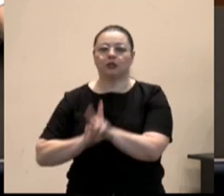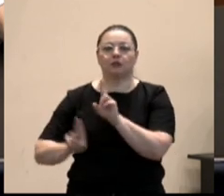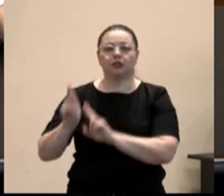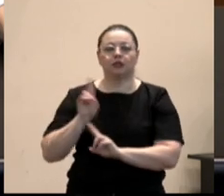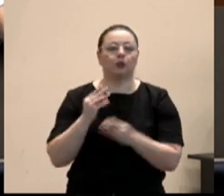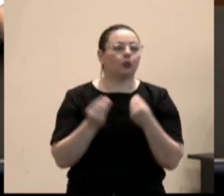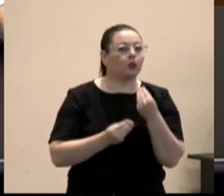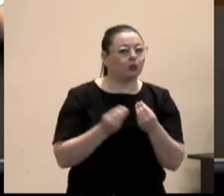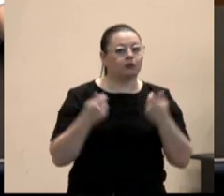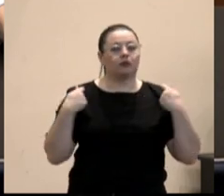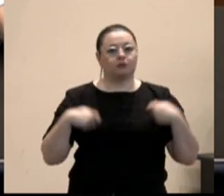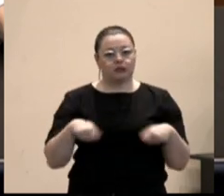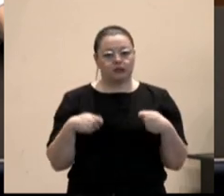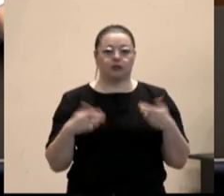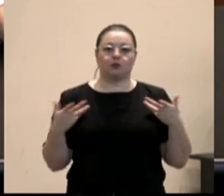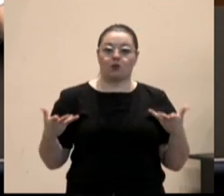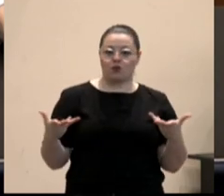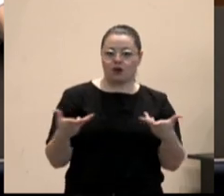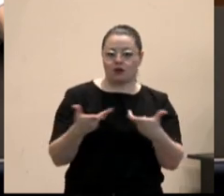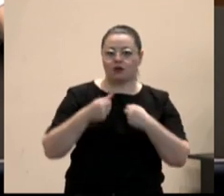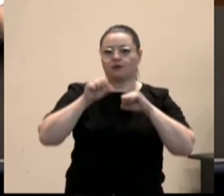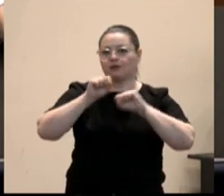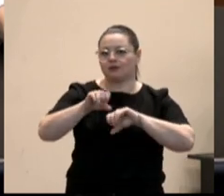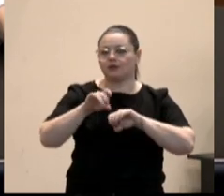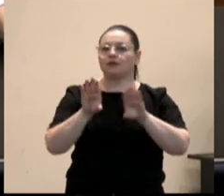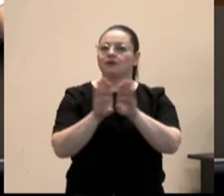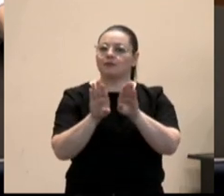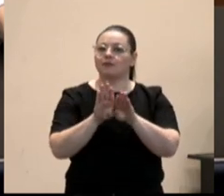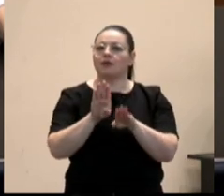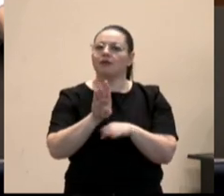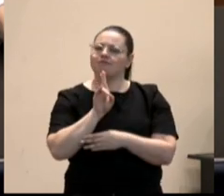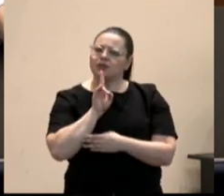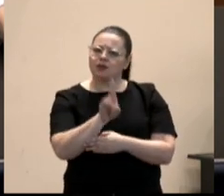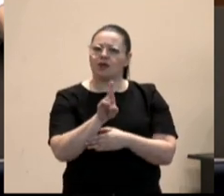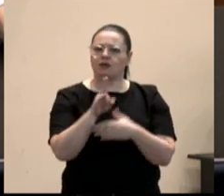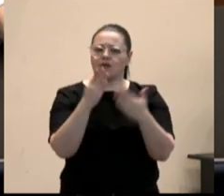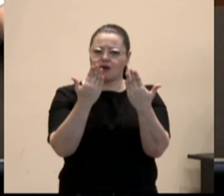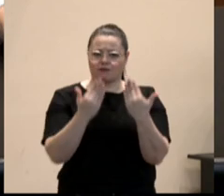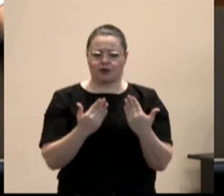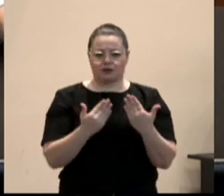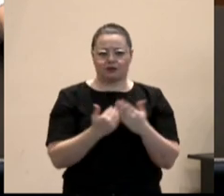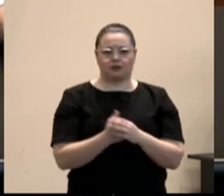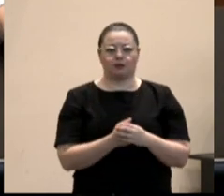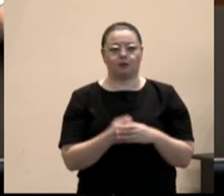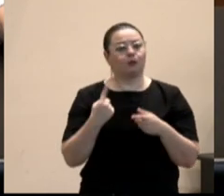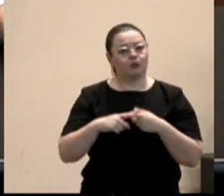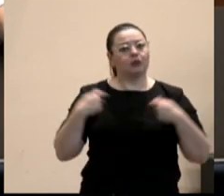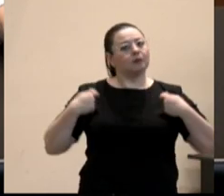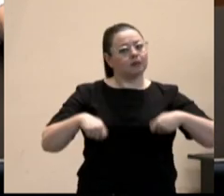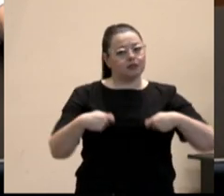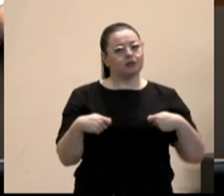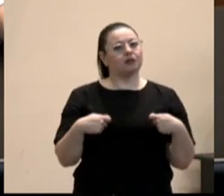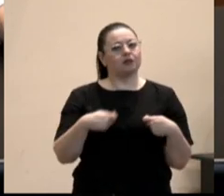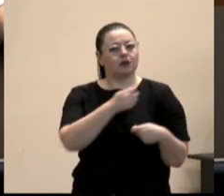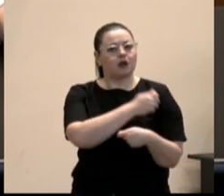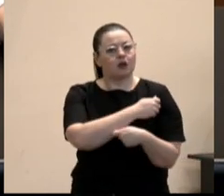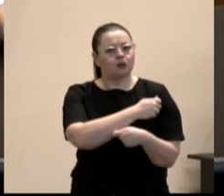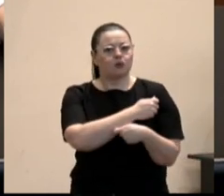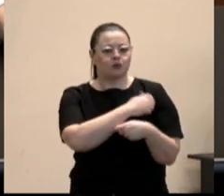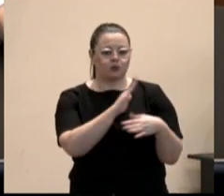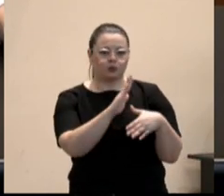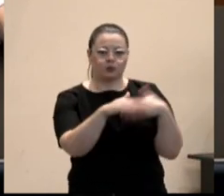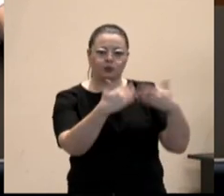qualidade de ensino a resultado de avaliações, que prioriza o desempenho dos alunos